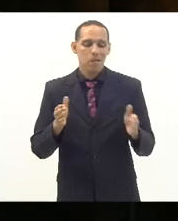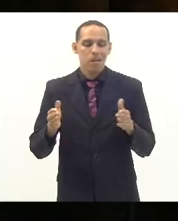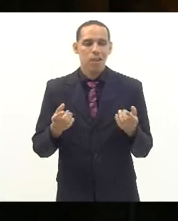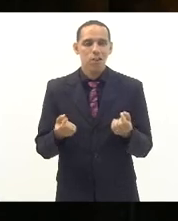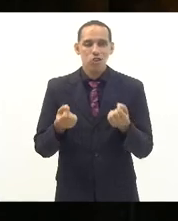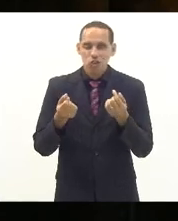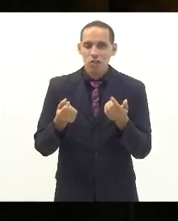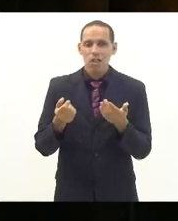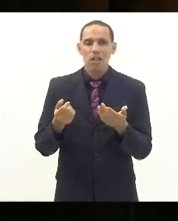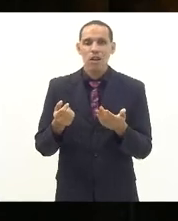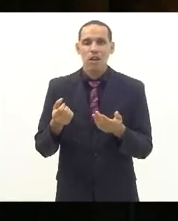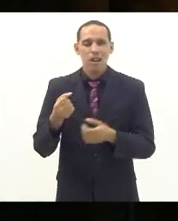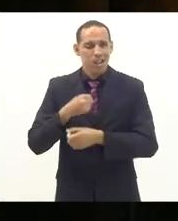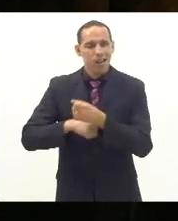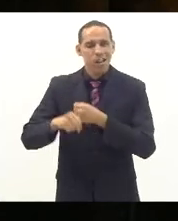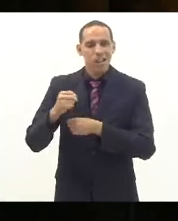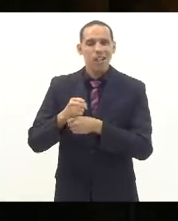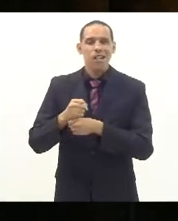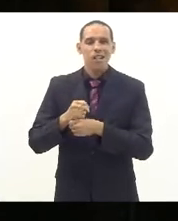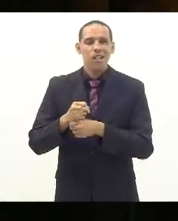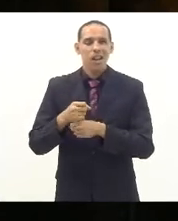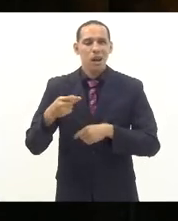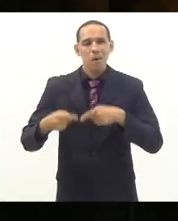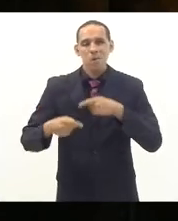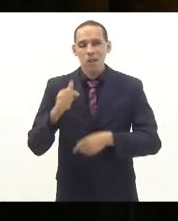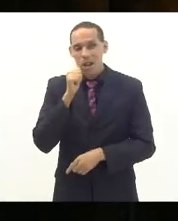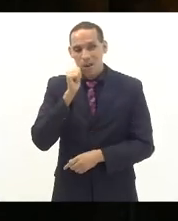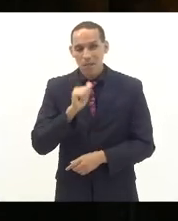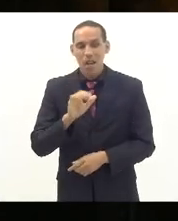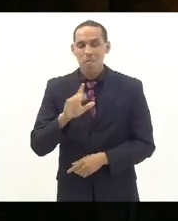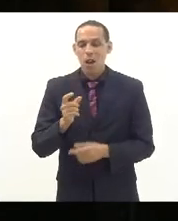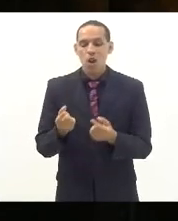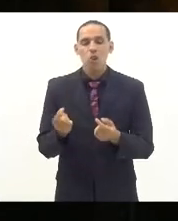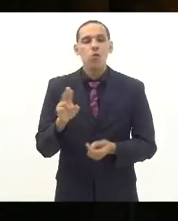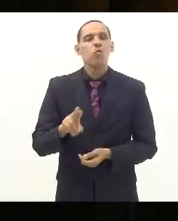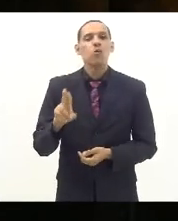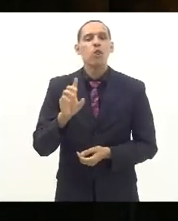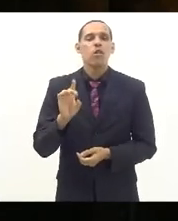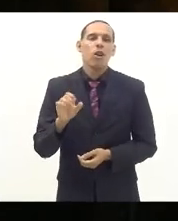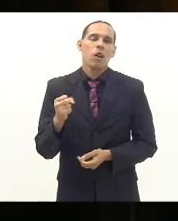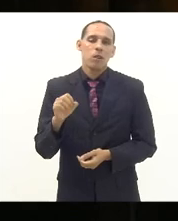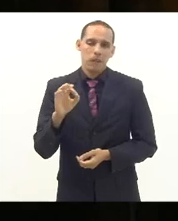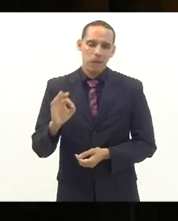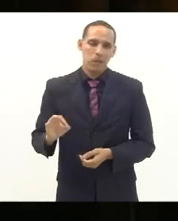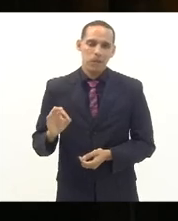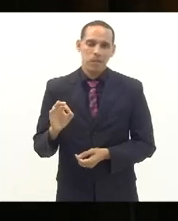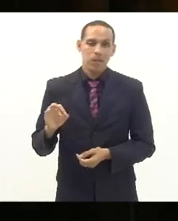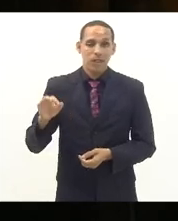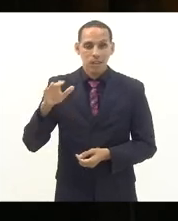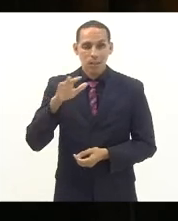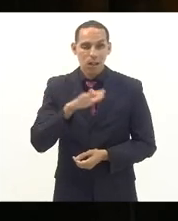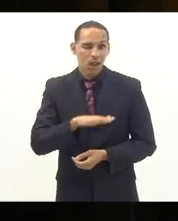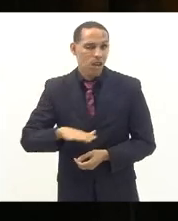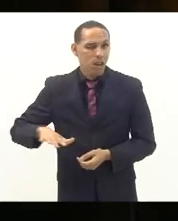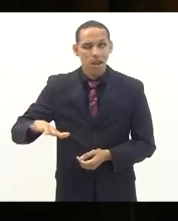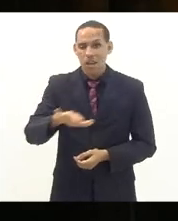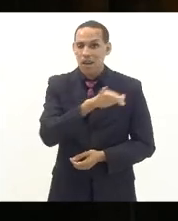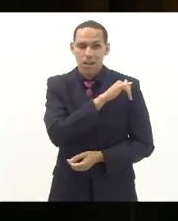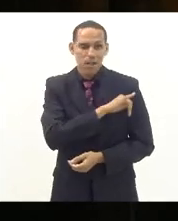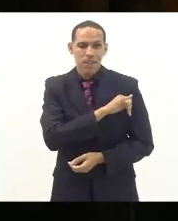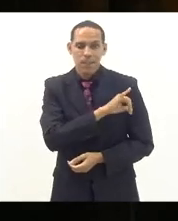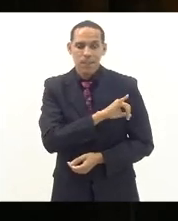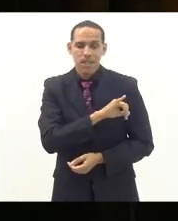previsto no ano passado para toda a política de mulheres no âmbito do Estado do Rio de Janeiro então